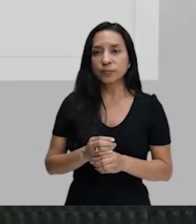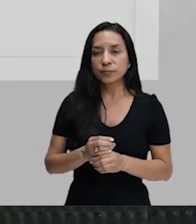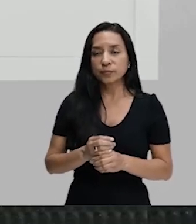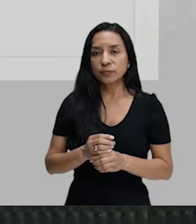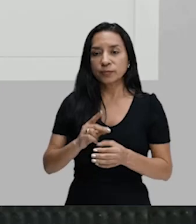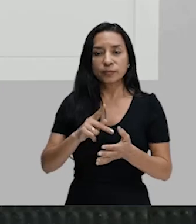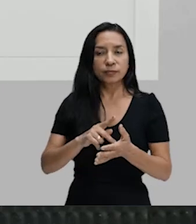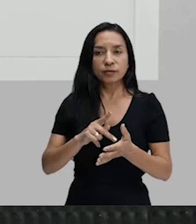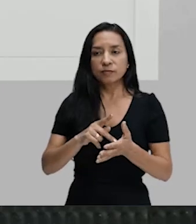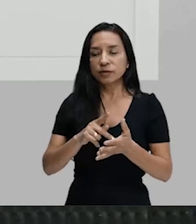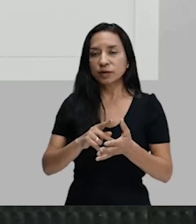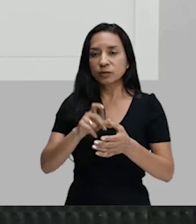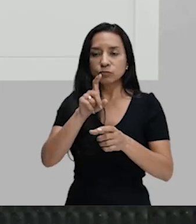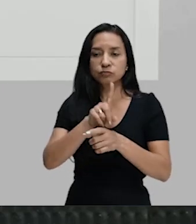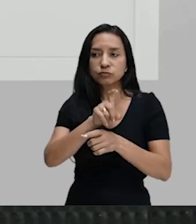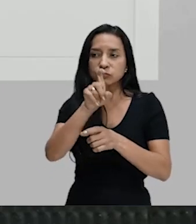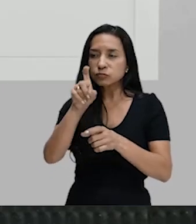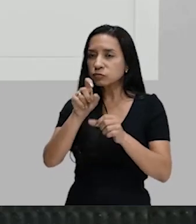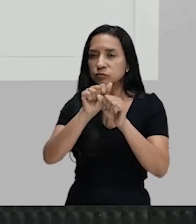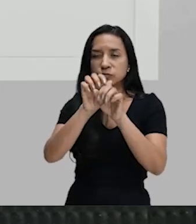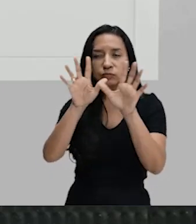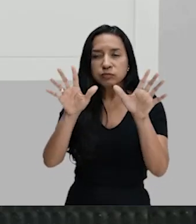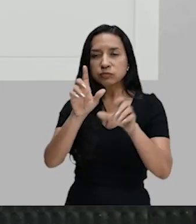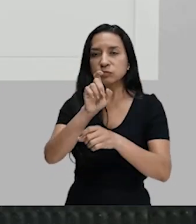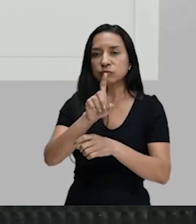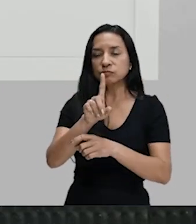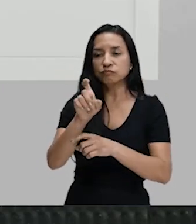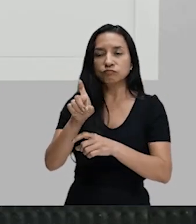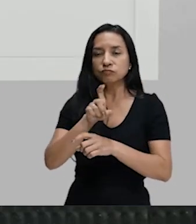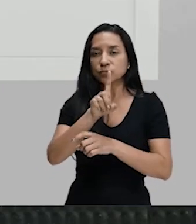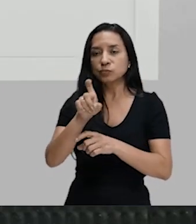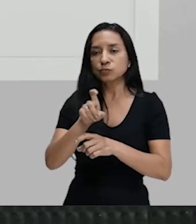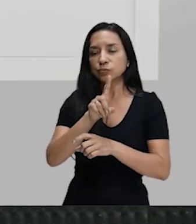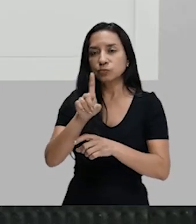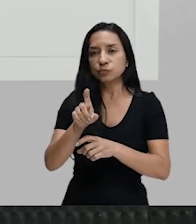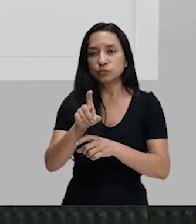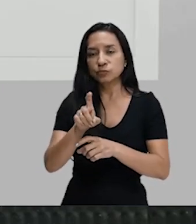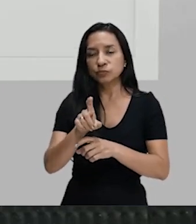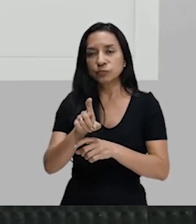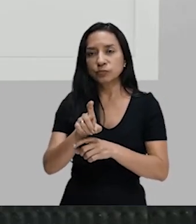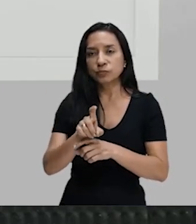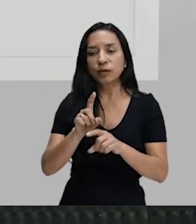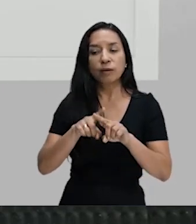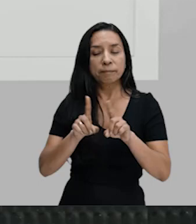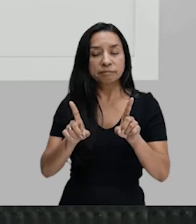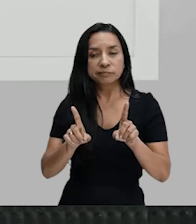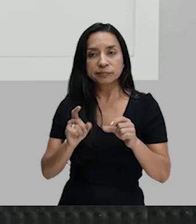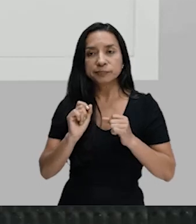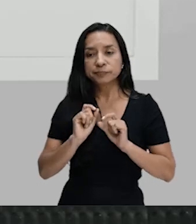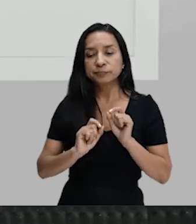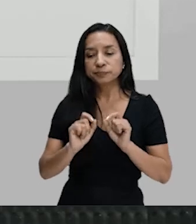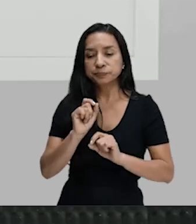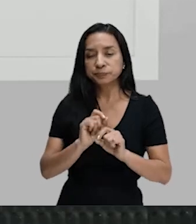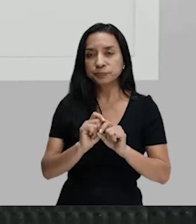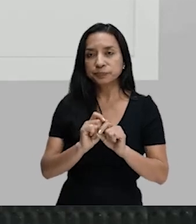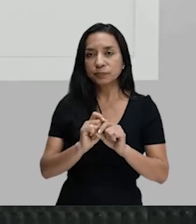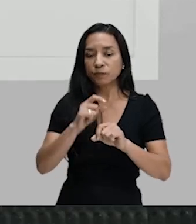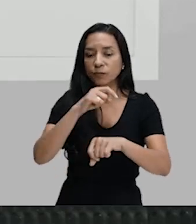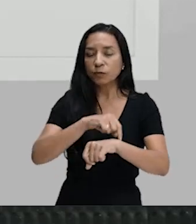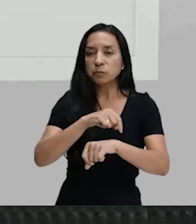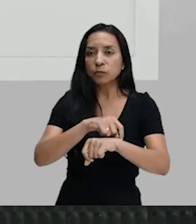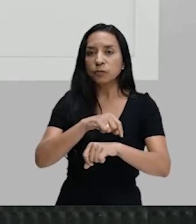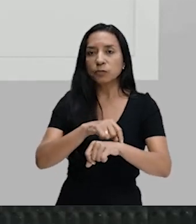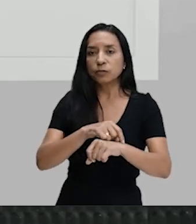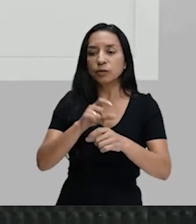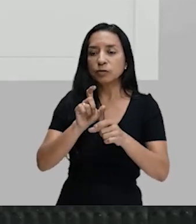Na verdade não é nem um líquido, está saindo um fluido, né, porque nós temos uma parte líquida e uma parte que sai em forma de vapor. Mas enfim, no momento em que